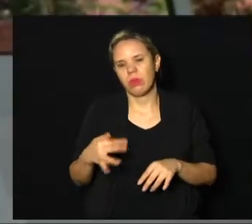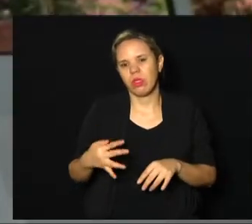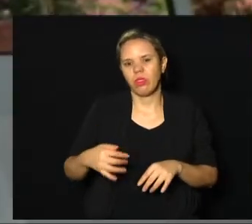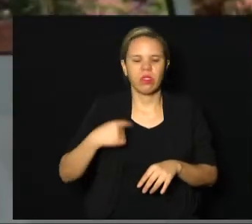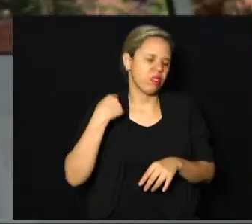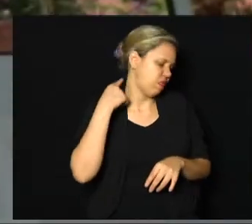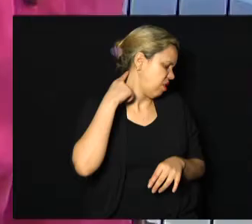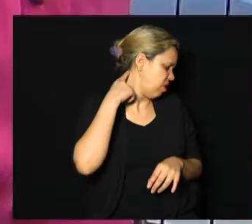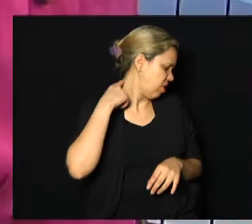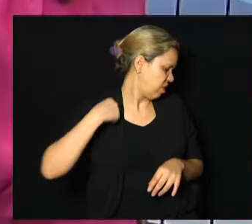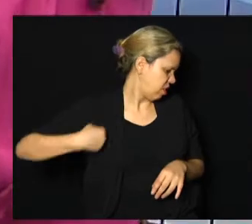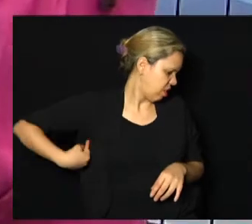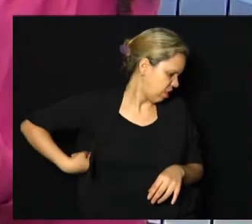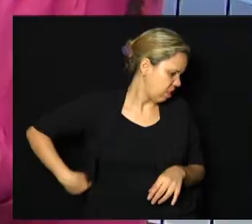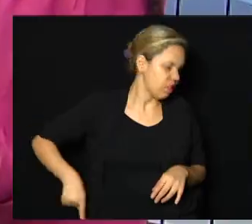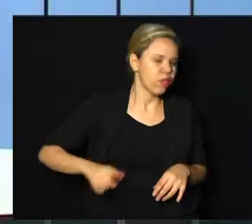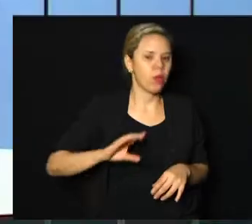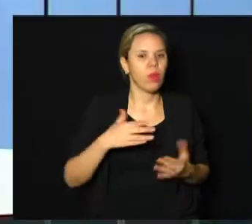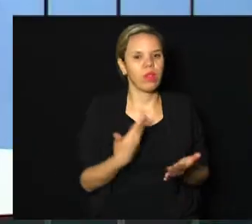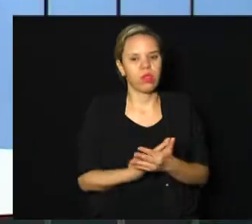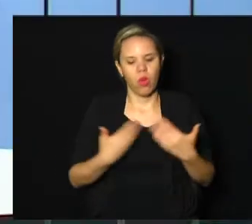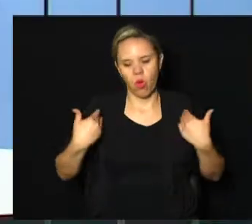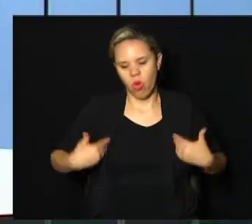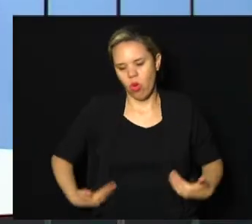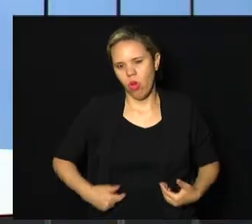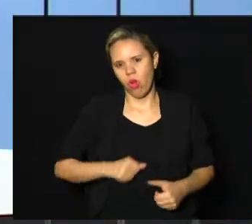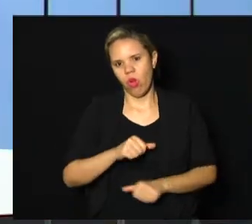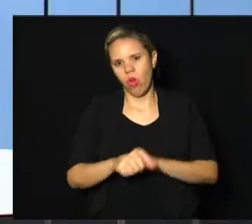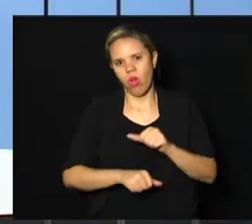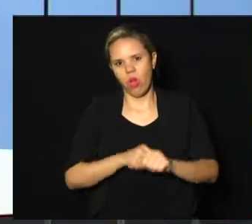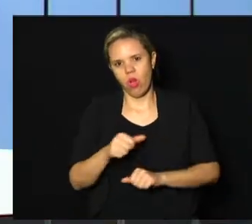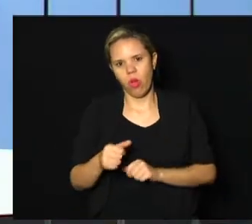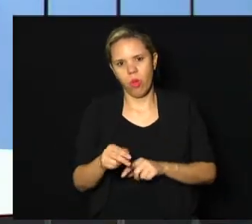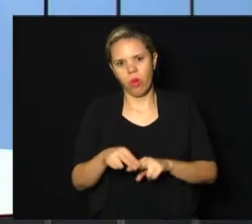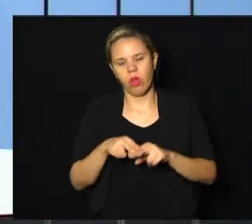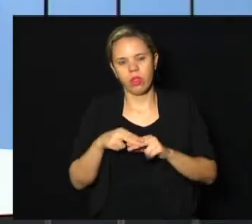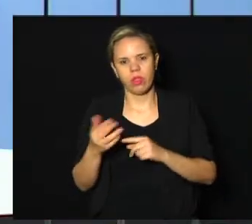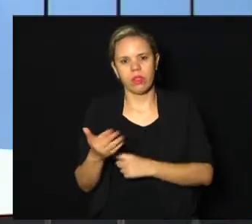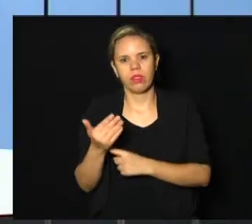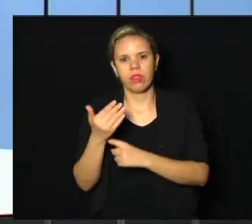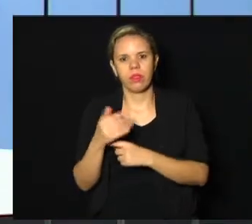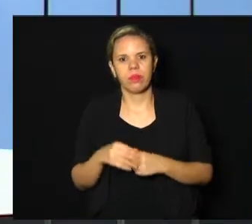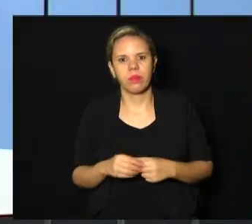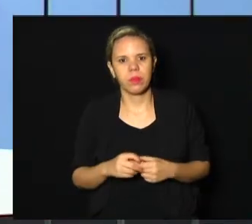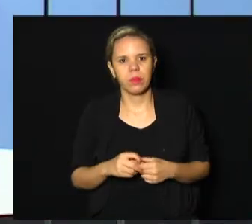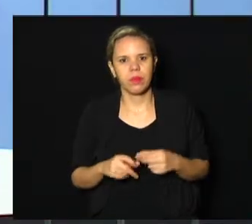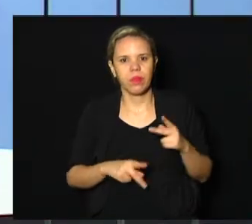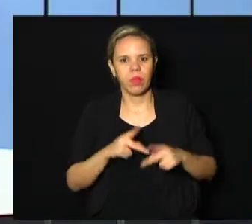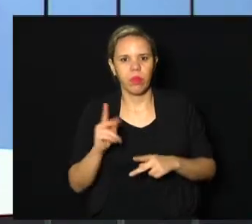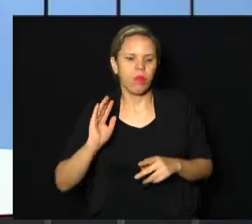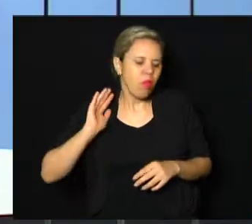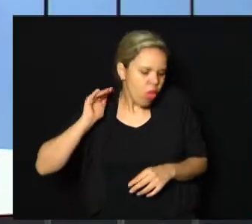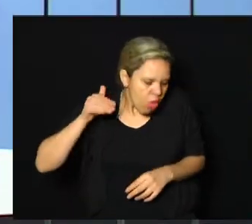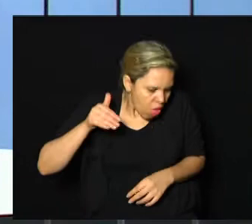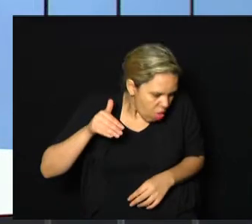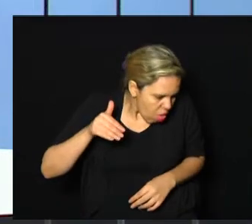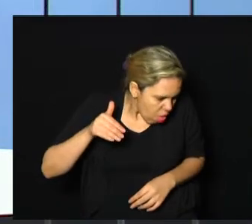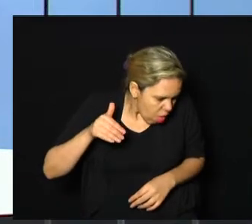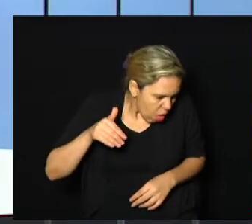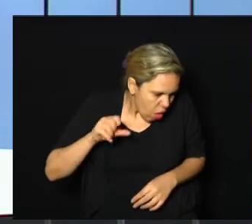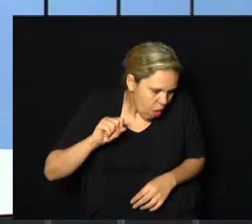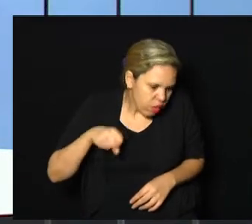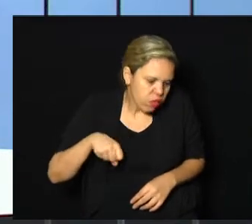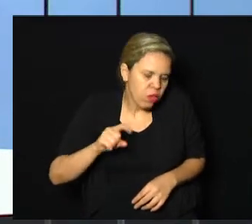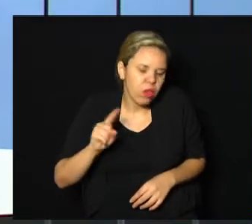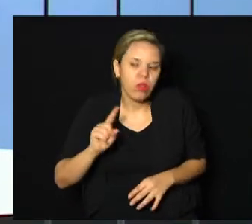né? Até o corpo vai se transformando através da tecnologia. Uma geração de gente mais curvada, talvez, ou não, né?